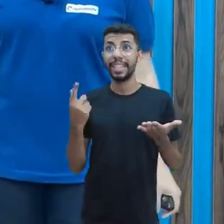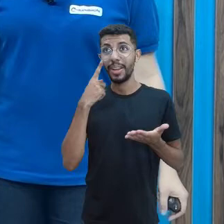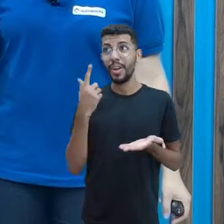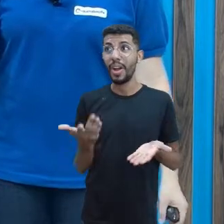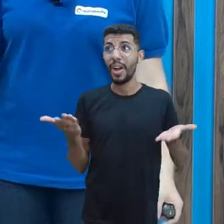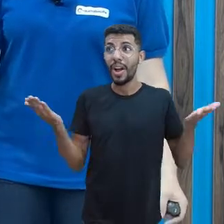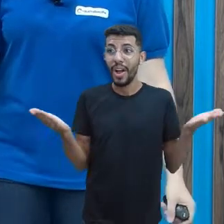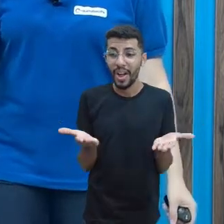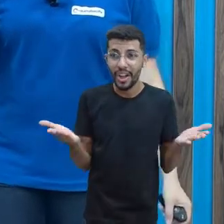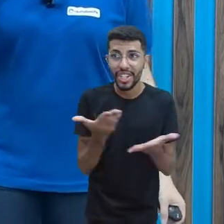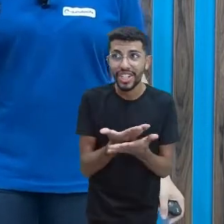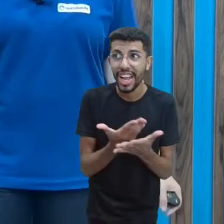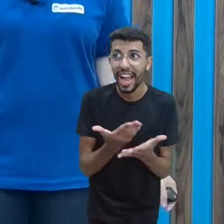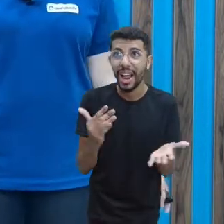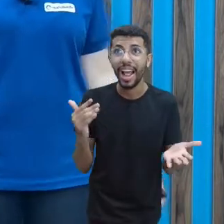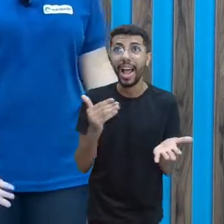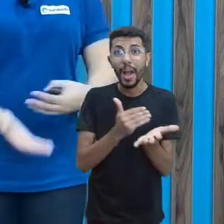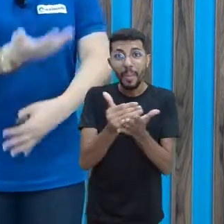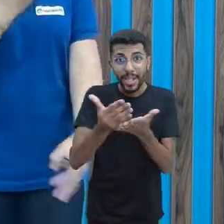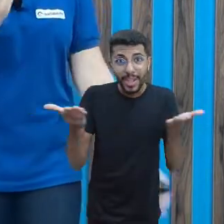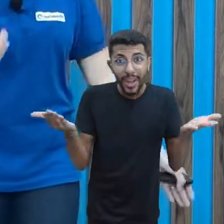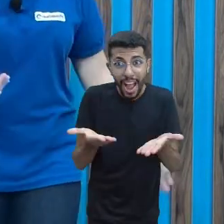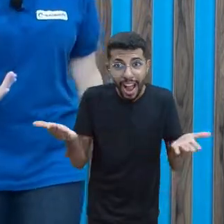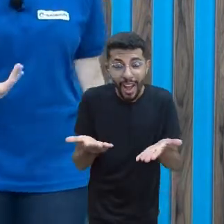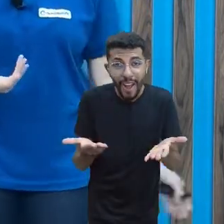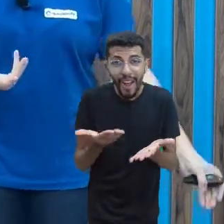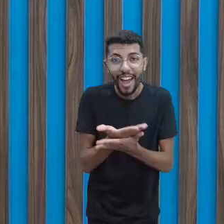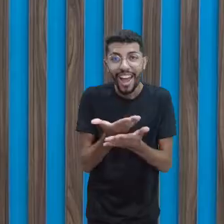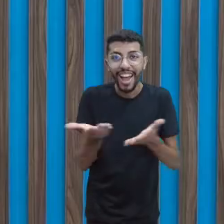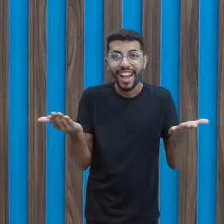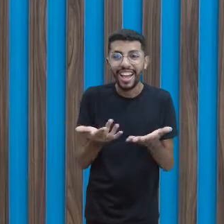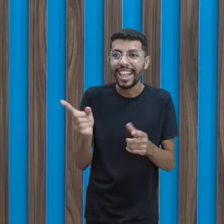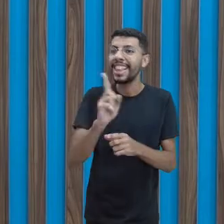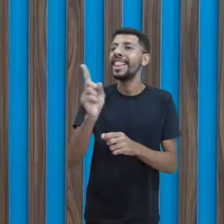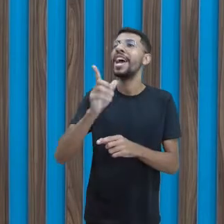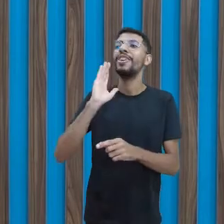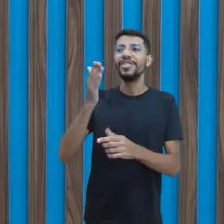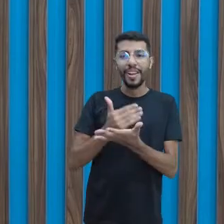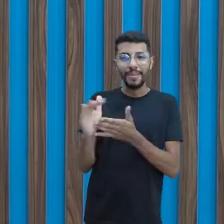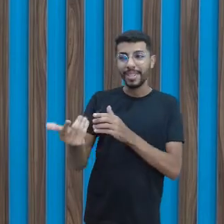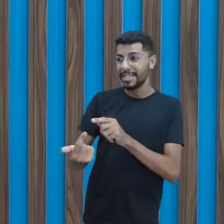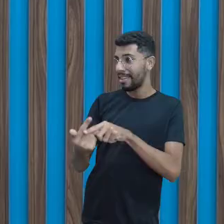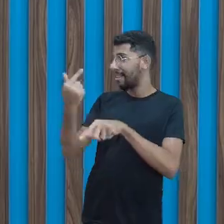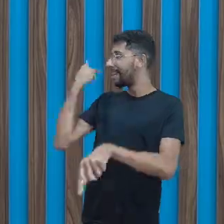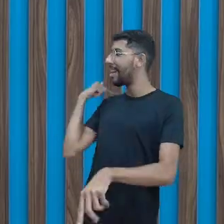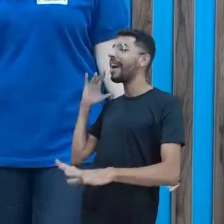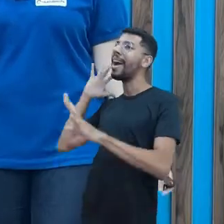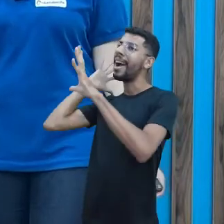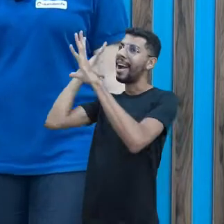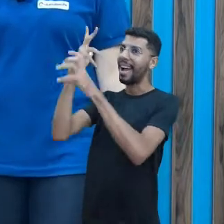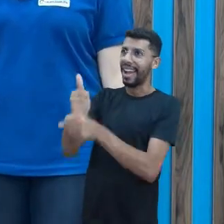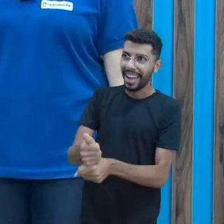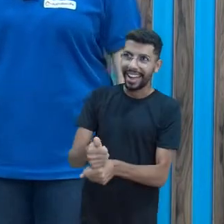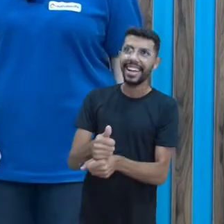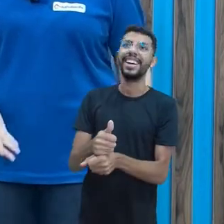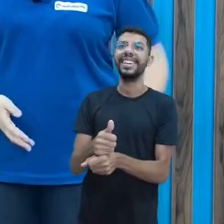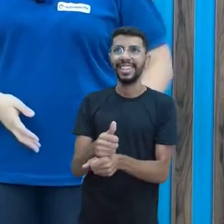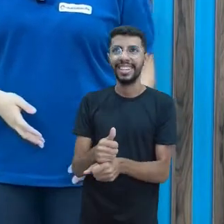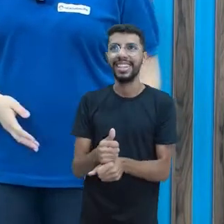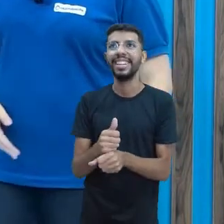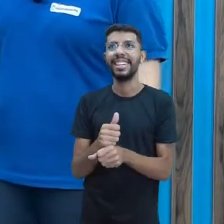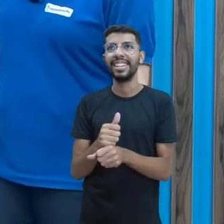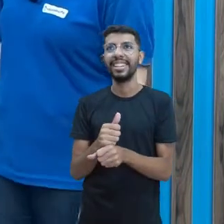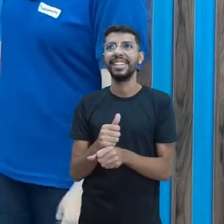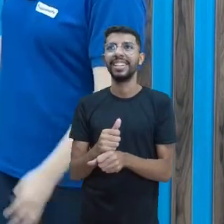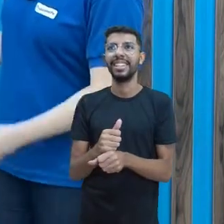começou agora? Não, professor, a gente já começou aí, ó, fazendo a revisão. Na aula de hoje, que a gente já começou falando